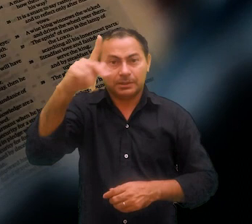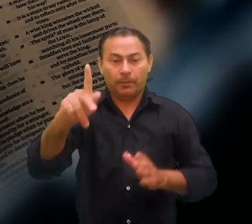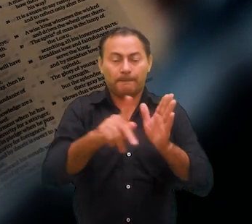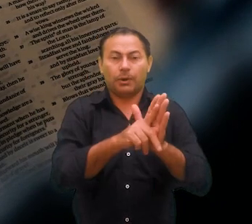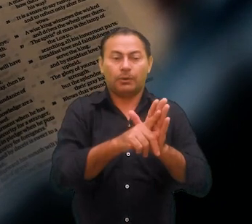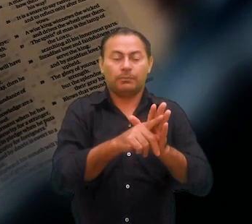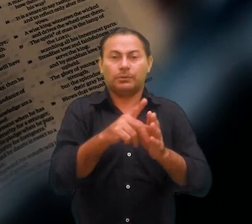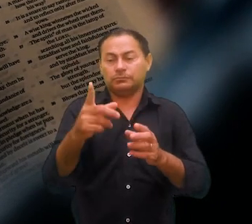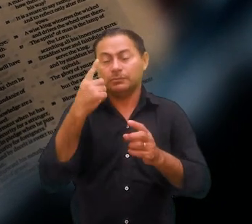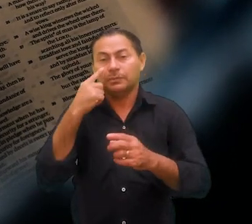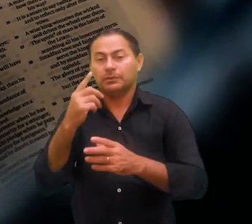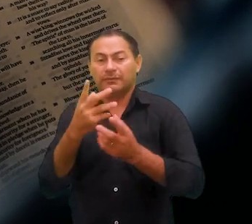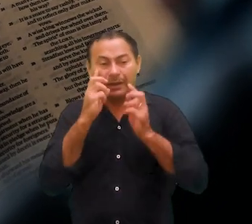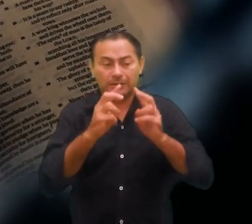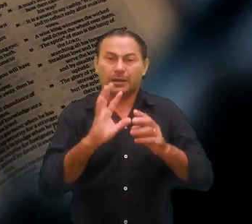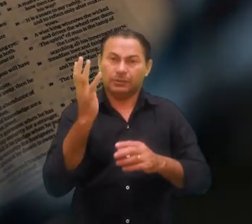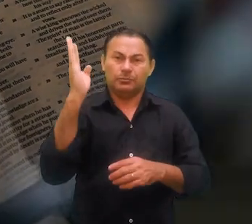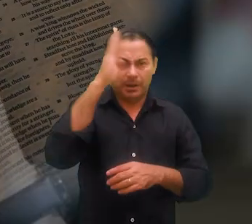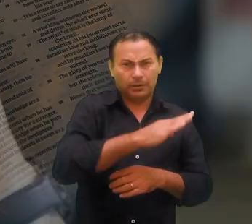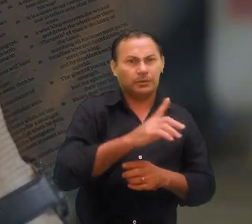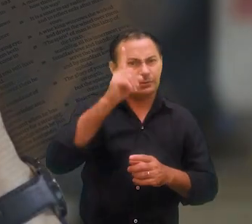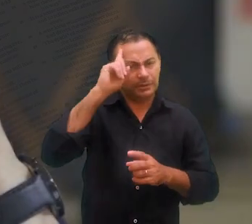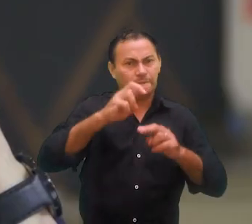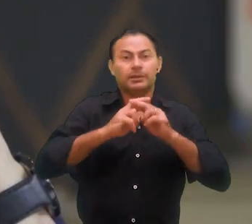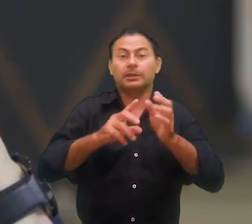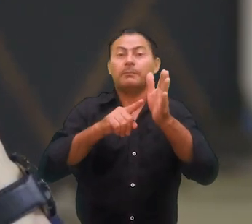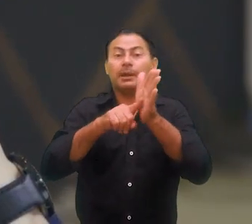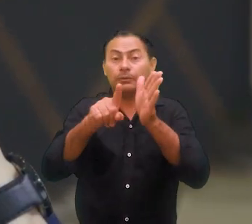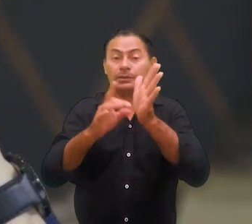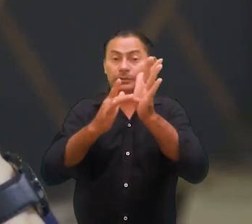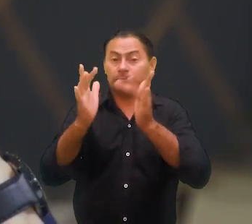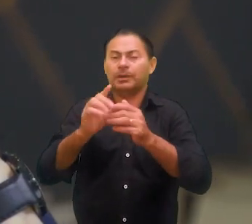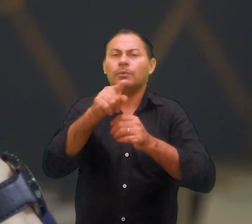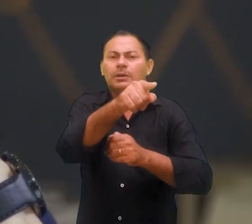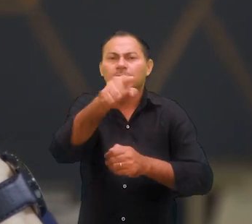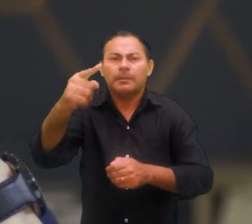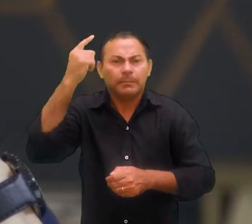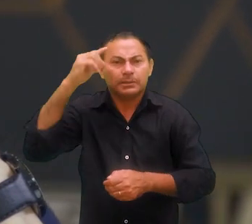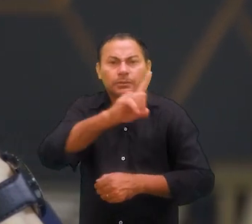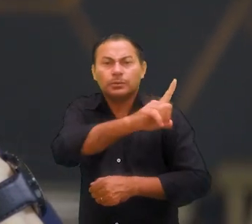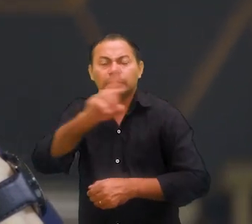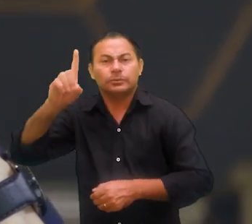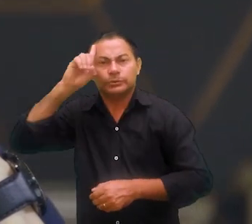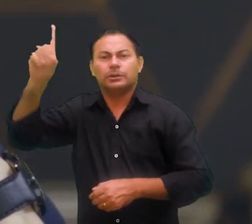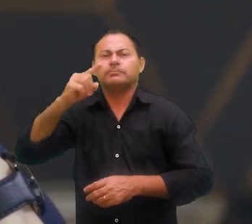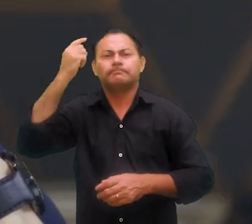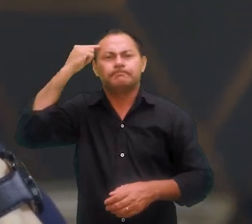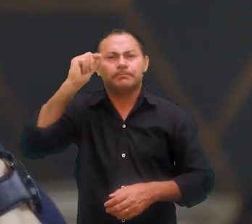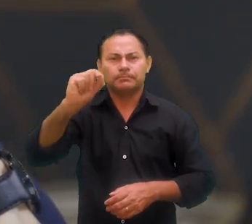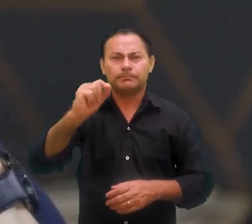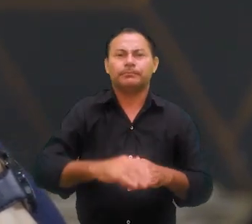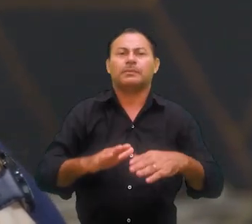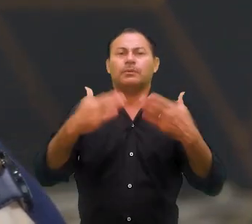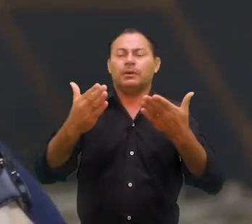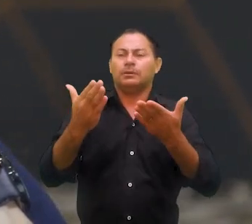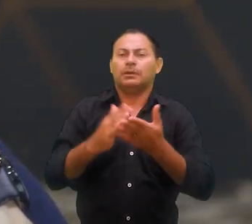a cada dia o seu próprio mal. Esta é a pergunta que Jesus levanta. No que você pensa durante o